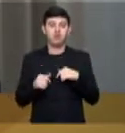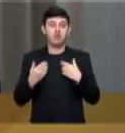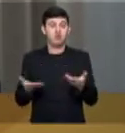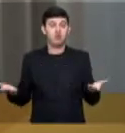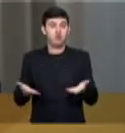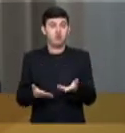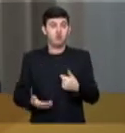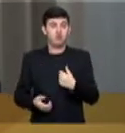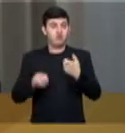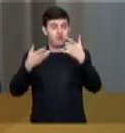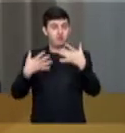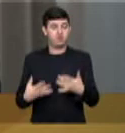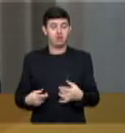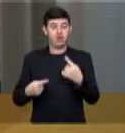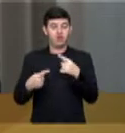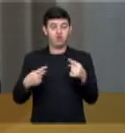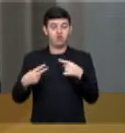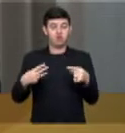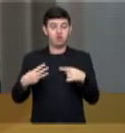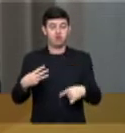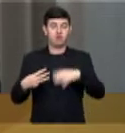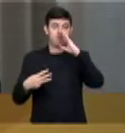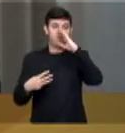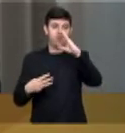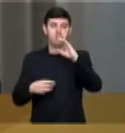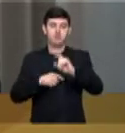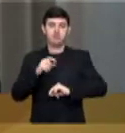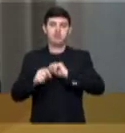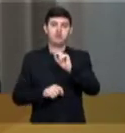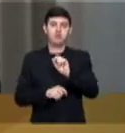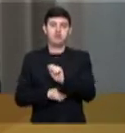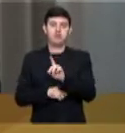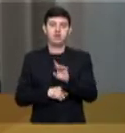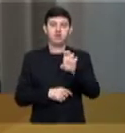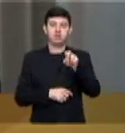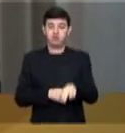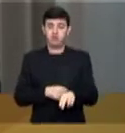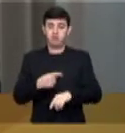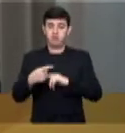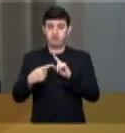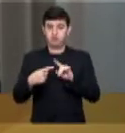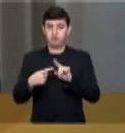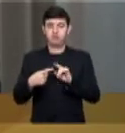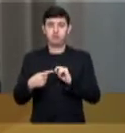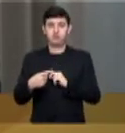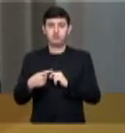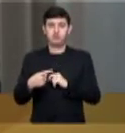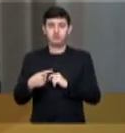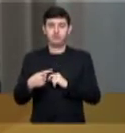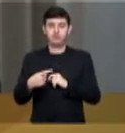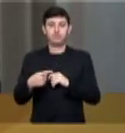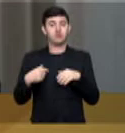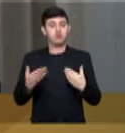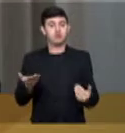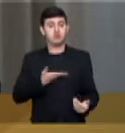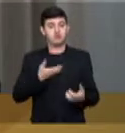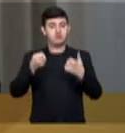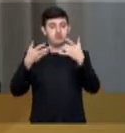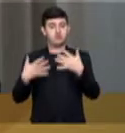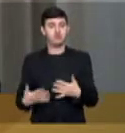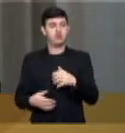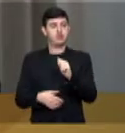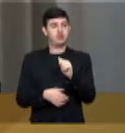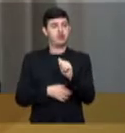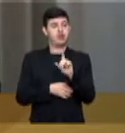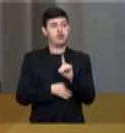excelências para tratar de três pontos fundamentais para o deslinde desta DIN. Em primeiro lugar, como já bem posto pelos meus colegas anteriores, essa DIN